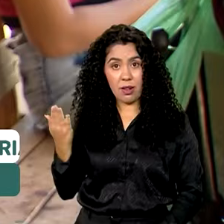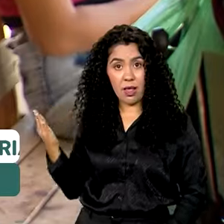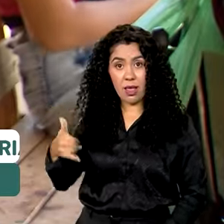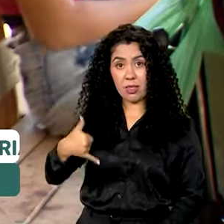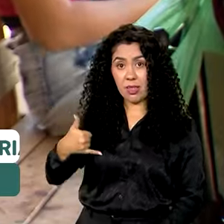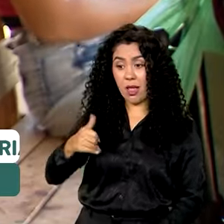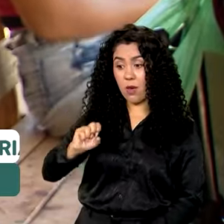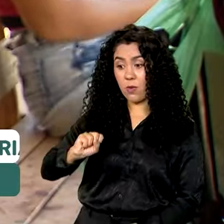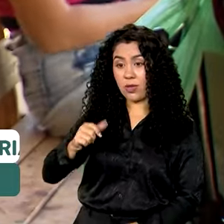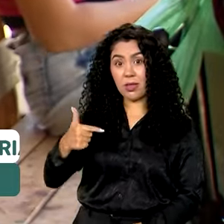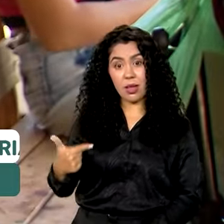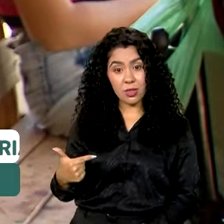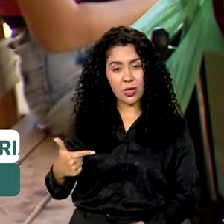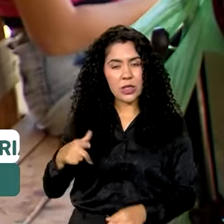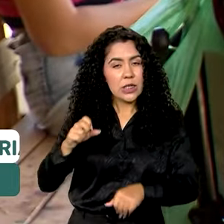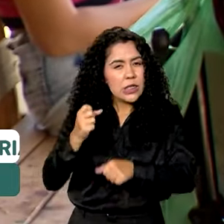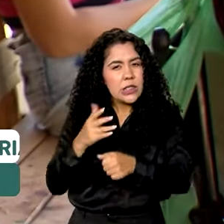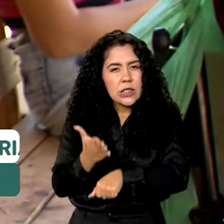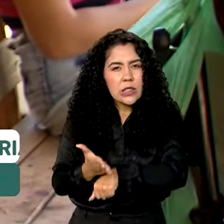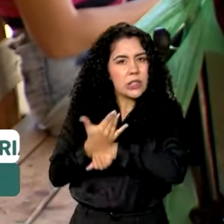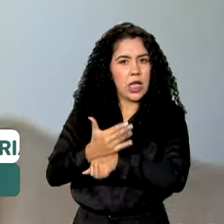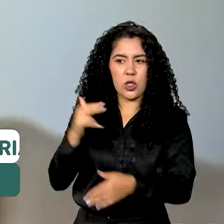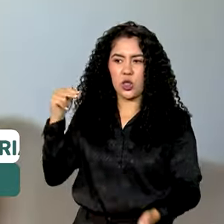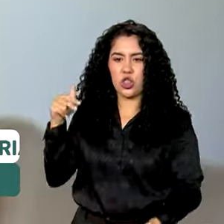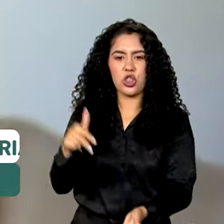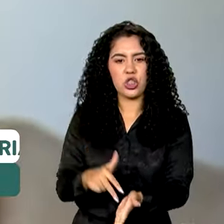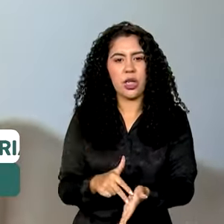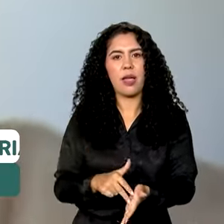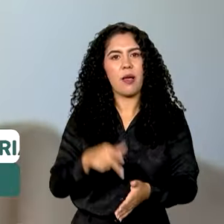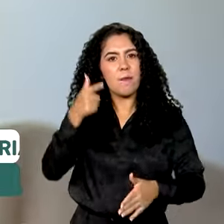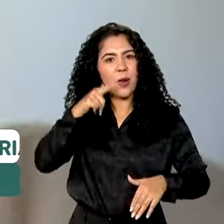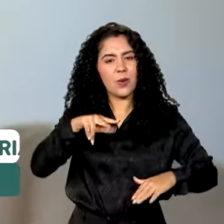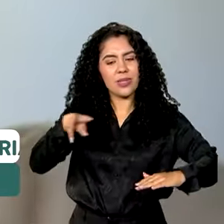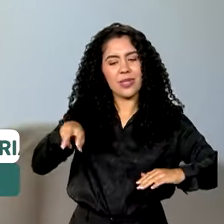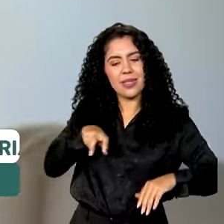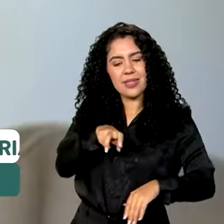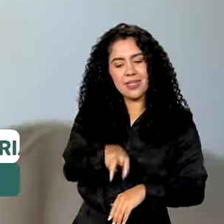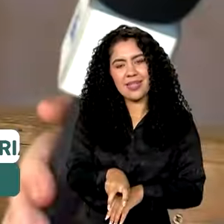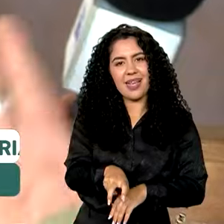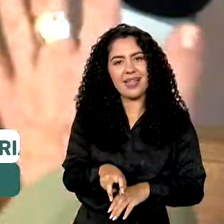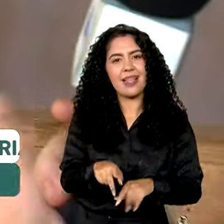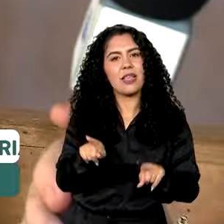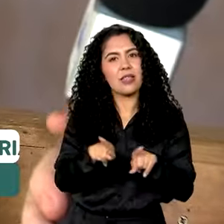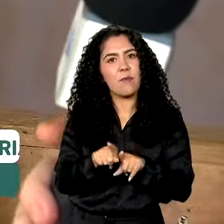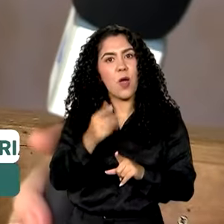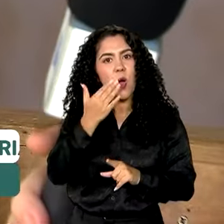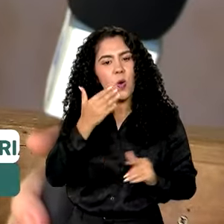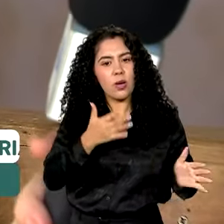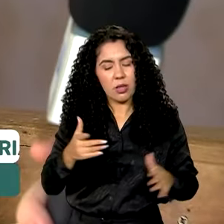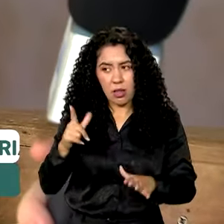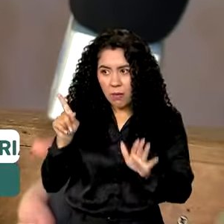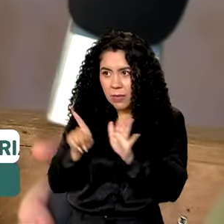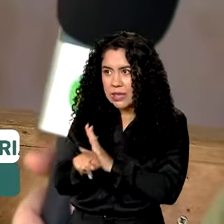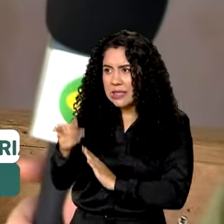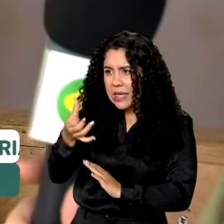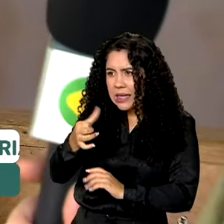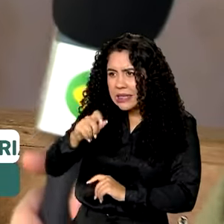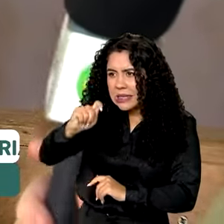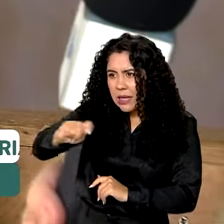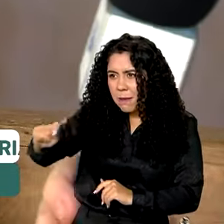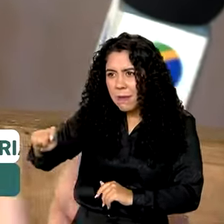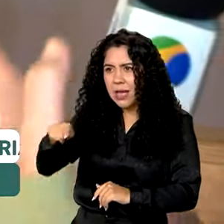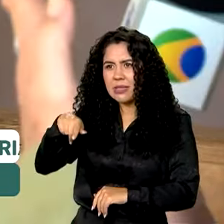anos e chega cedo para garantir um lugar e a comida de cada dia. Já tem mais de 6 meses que a senhora vem comer